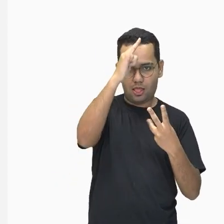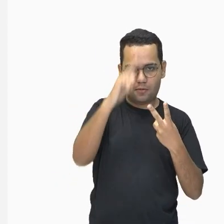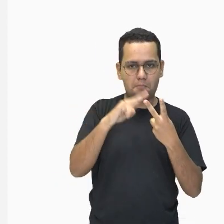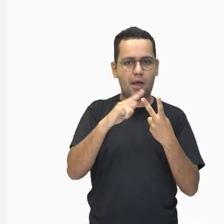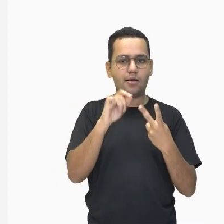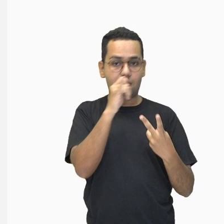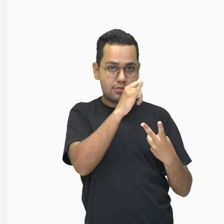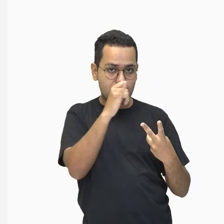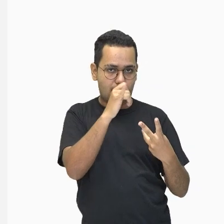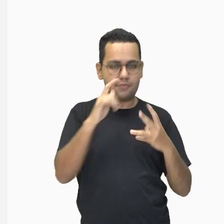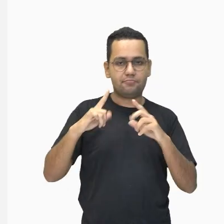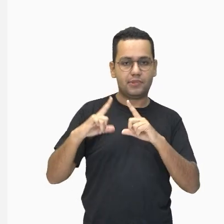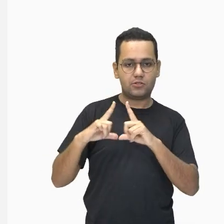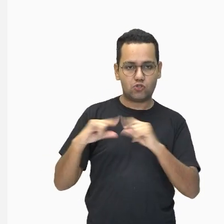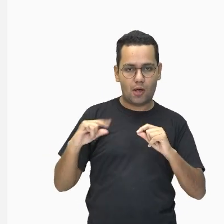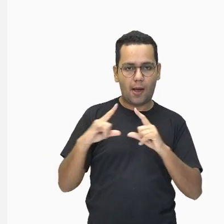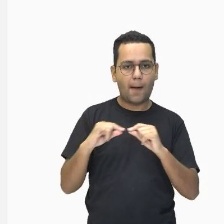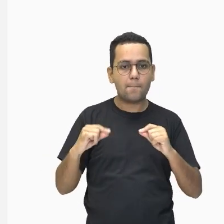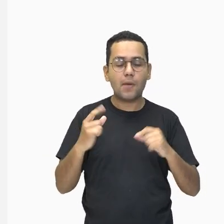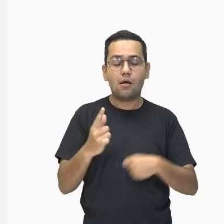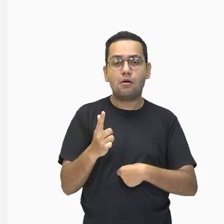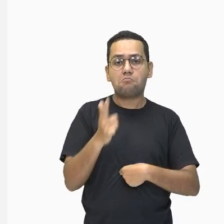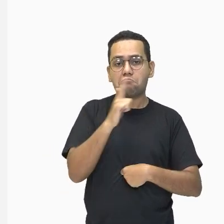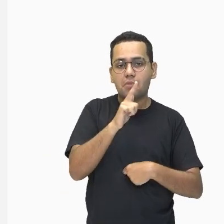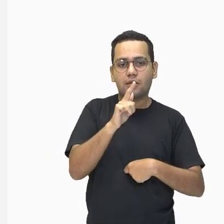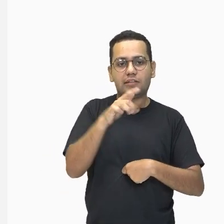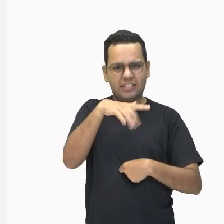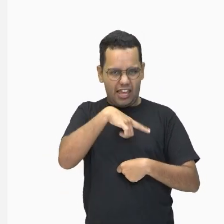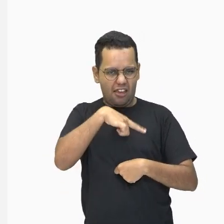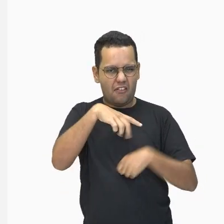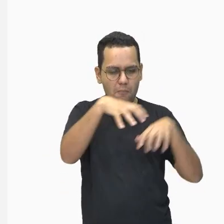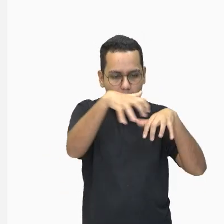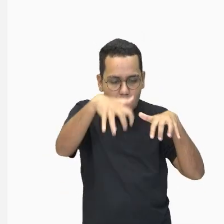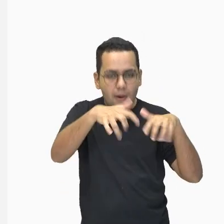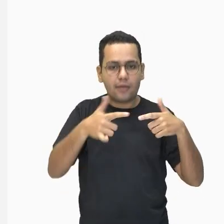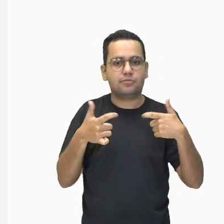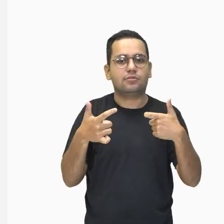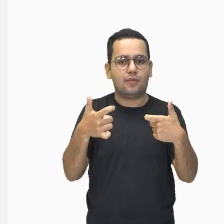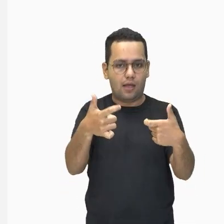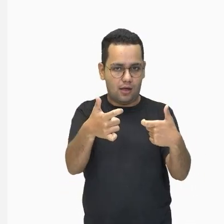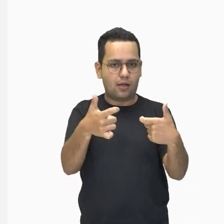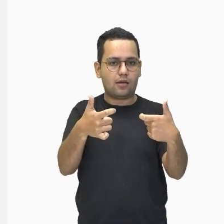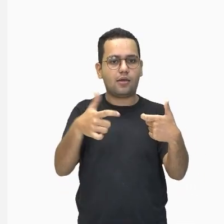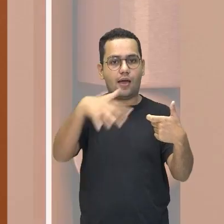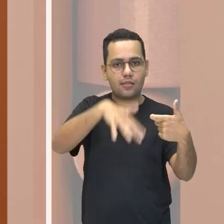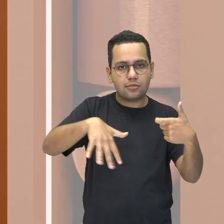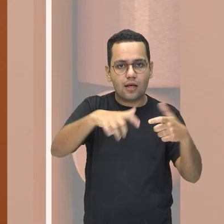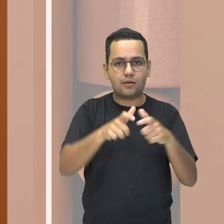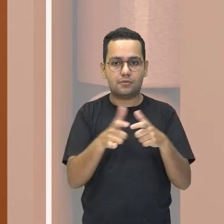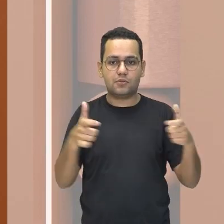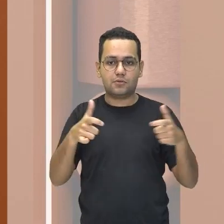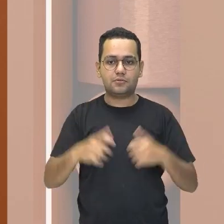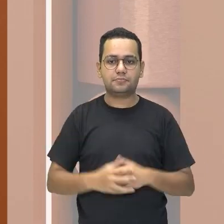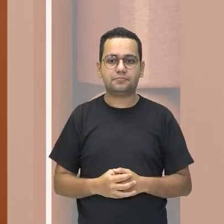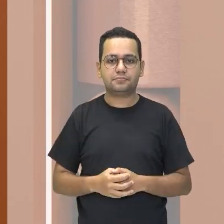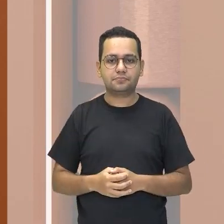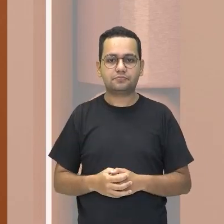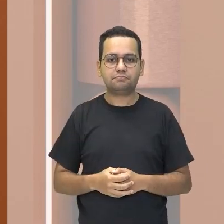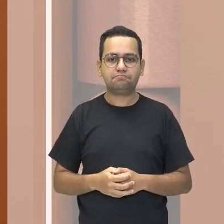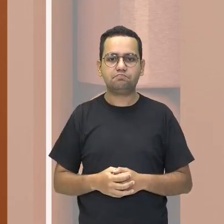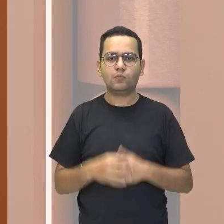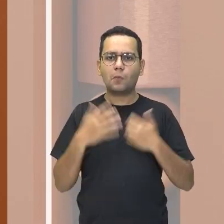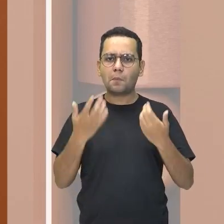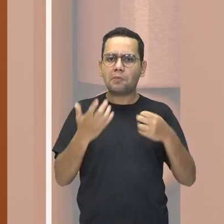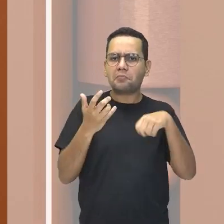a guerra, conquistando gigantescas regiões. Voltando aqui para mim de novo, gente. A tática de guerra